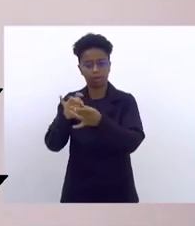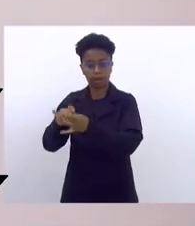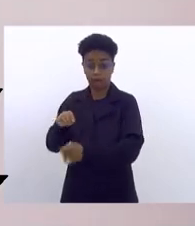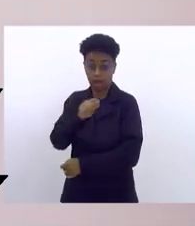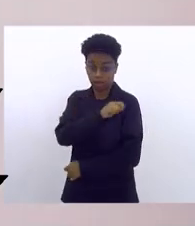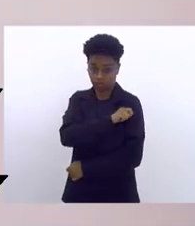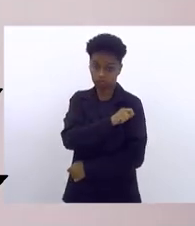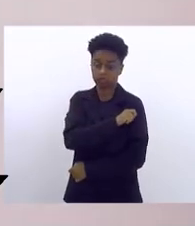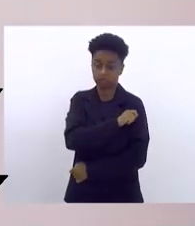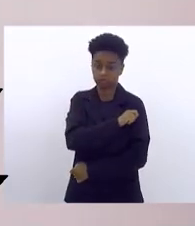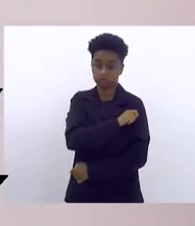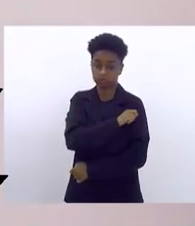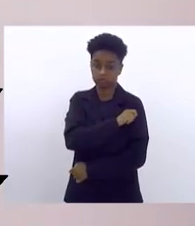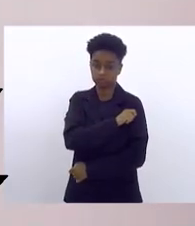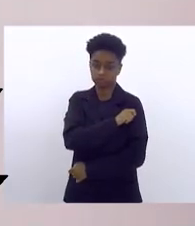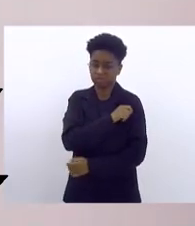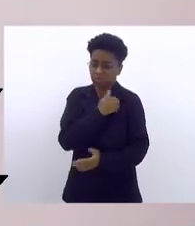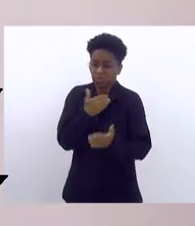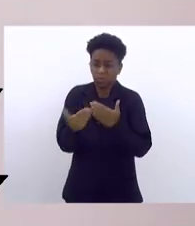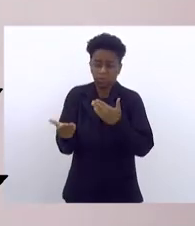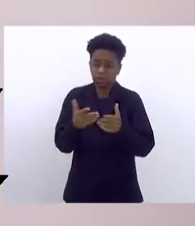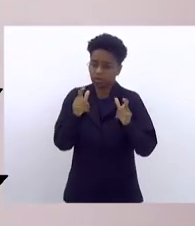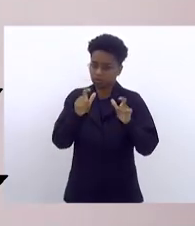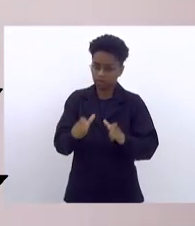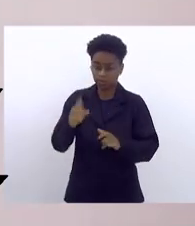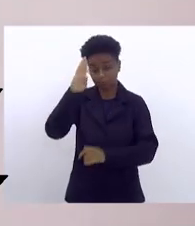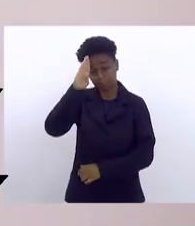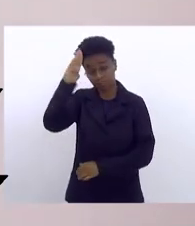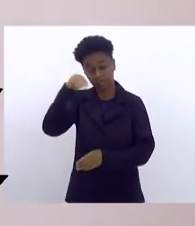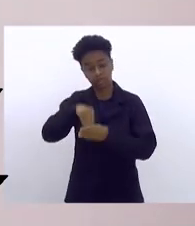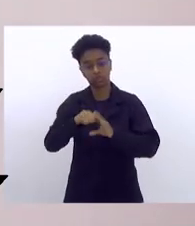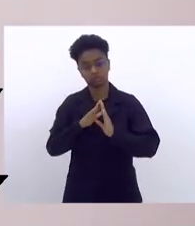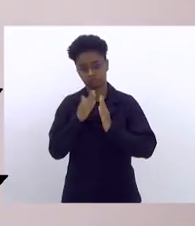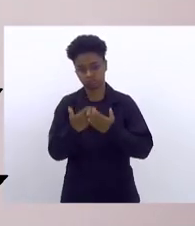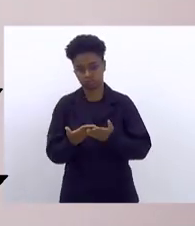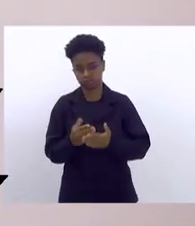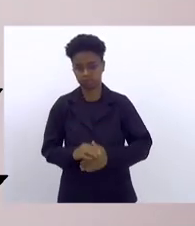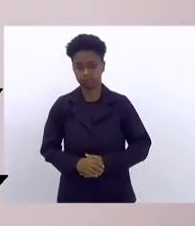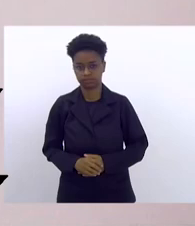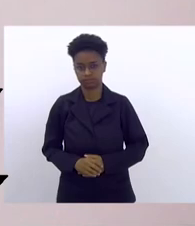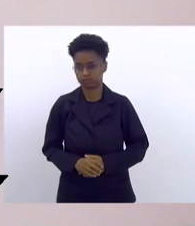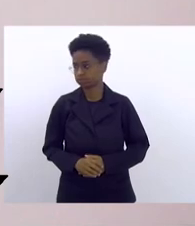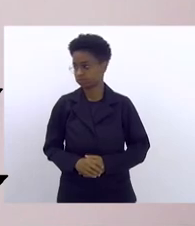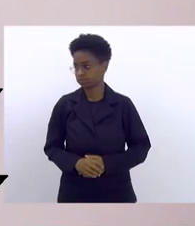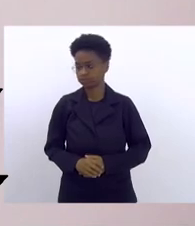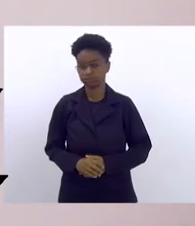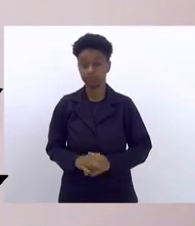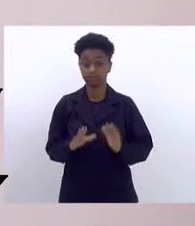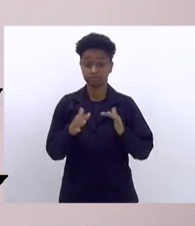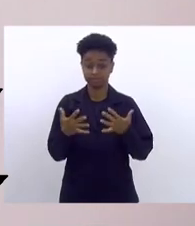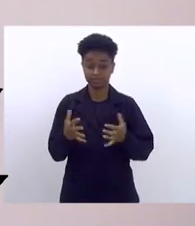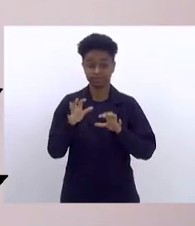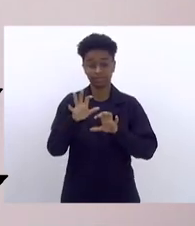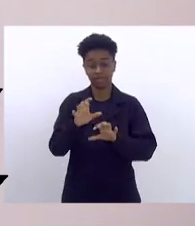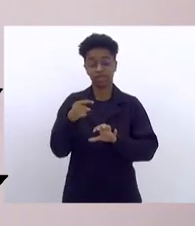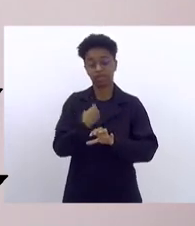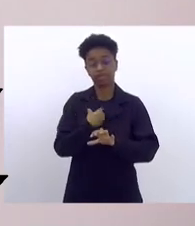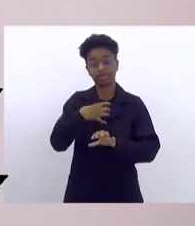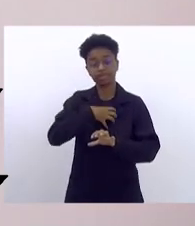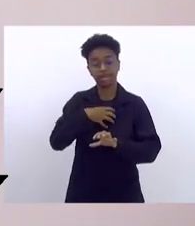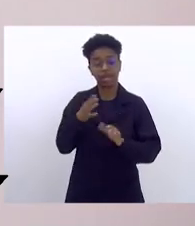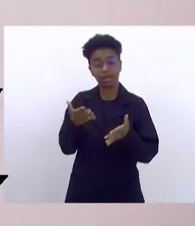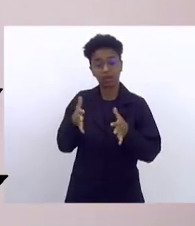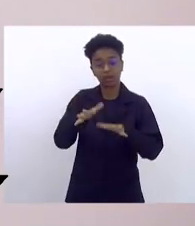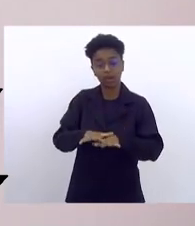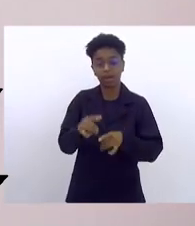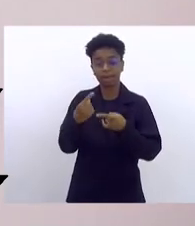alunos a qualquer espaço principalmente dentro das escolas então é assim que a gente se sente incluído à medida que a